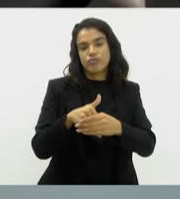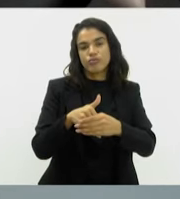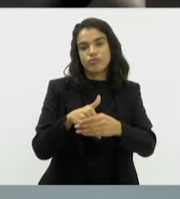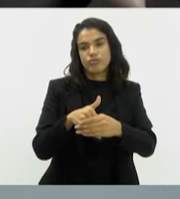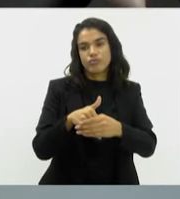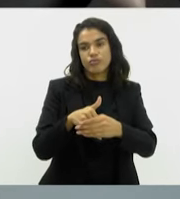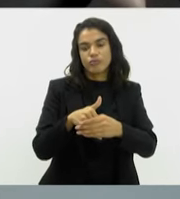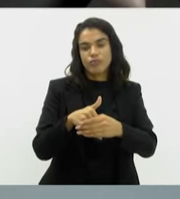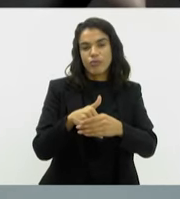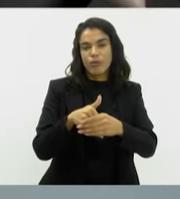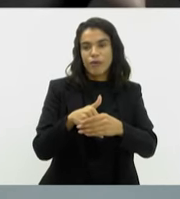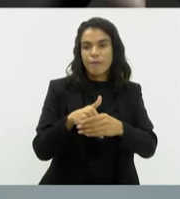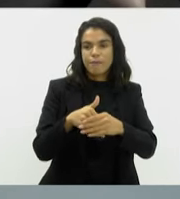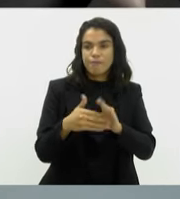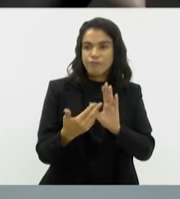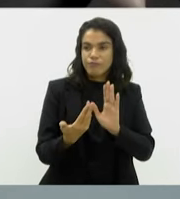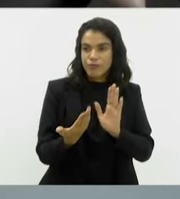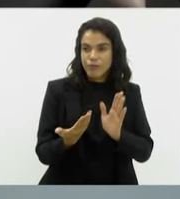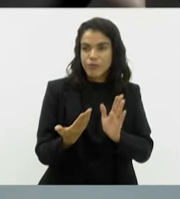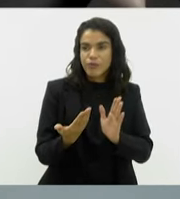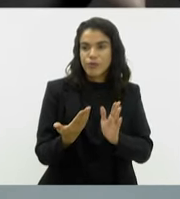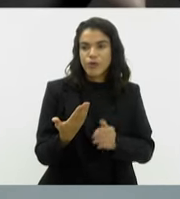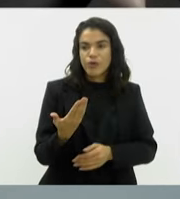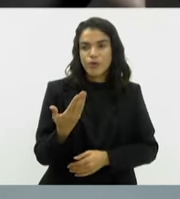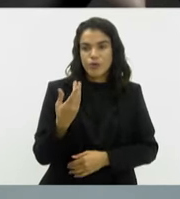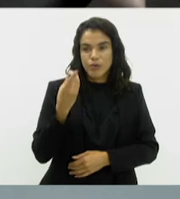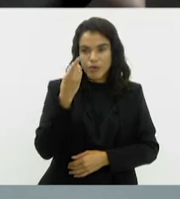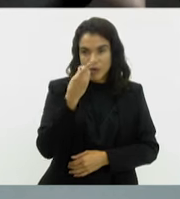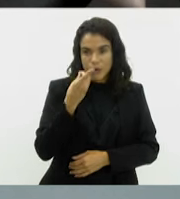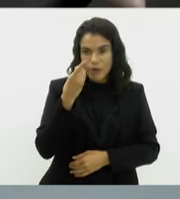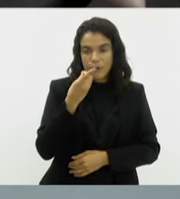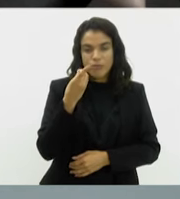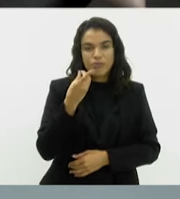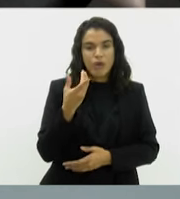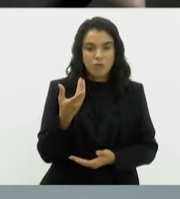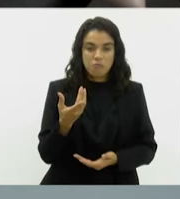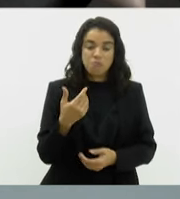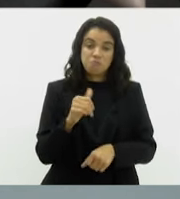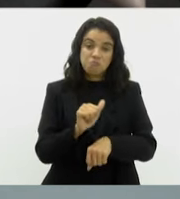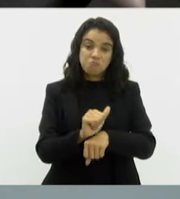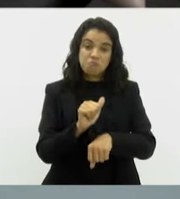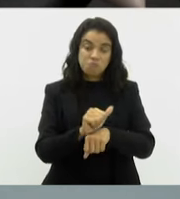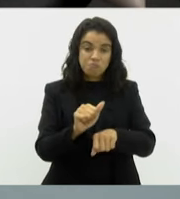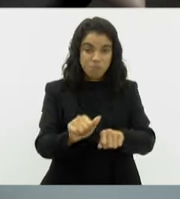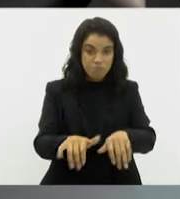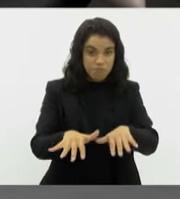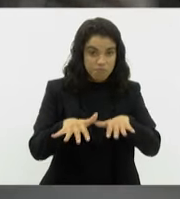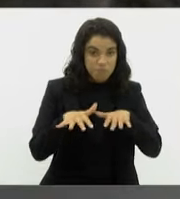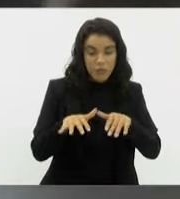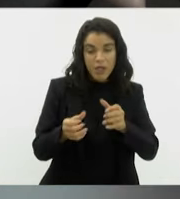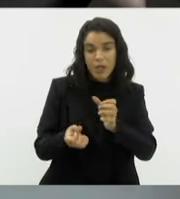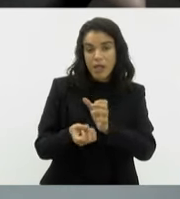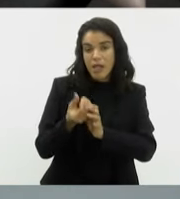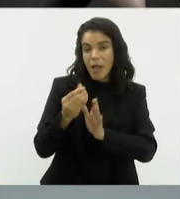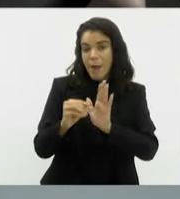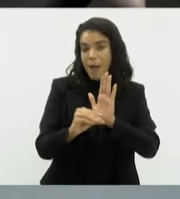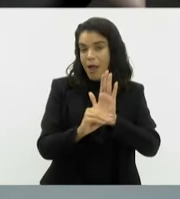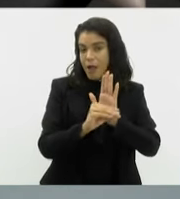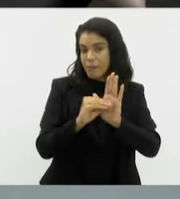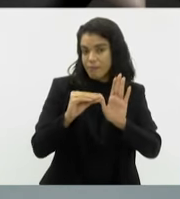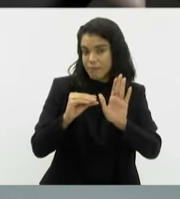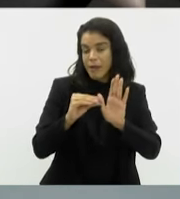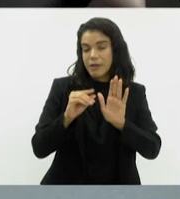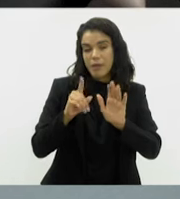Rangel e me guardarei ao plenário, né, a produção de emendas coerentes lá com os